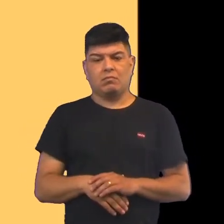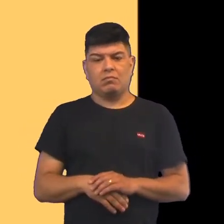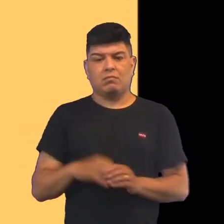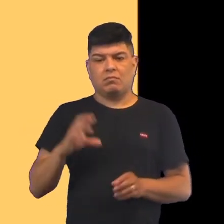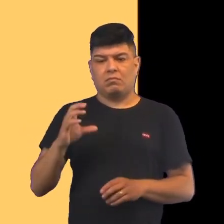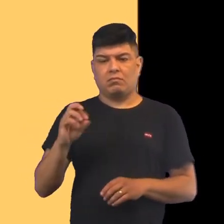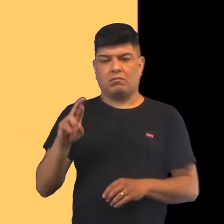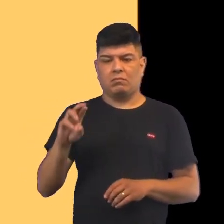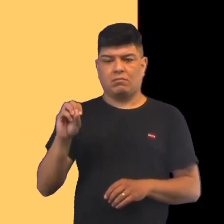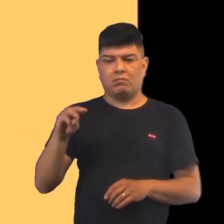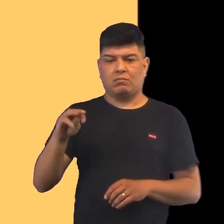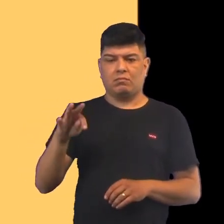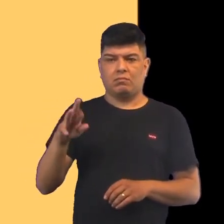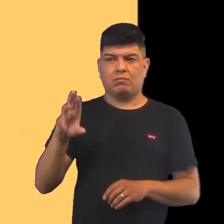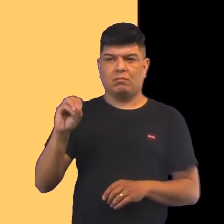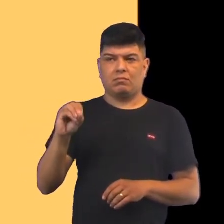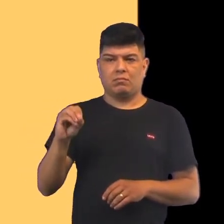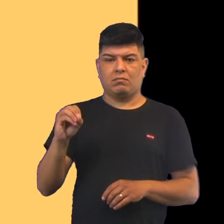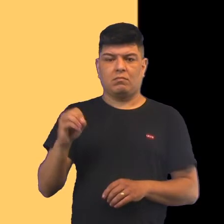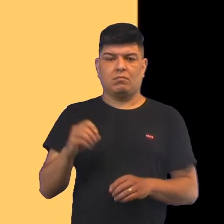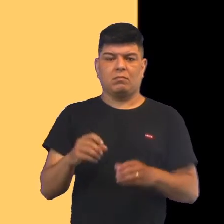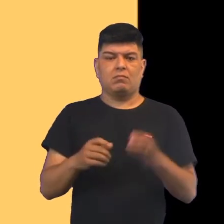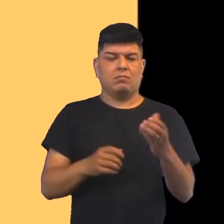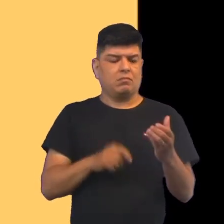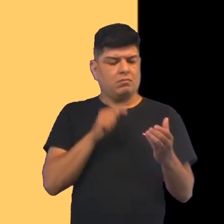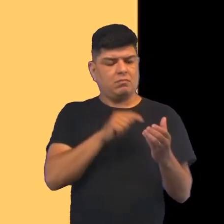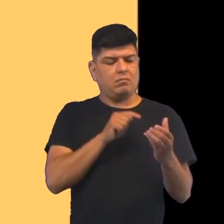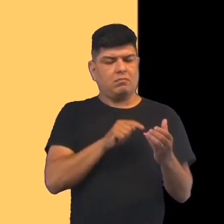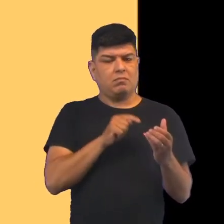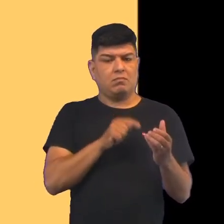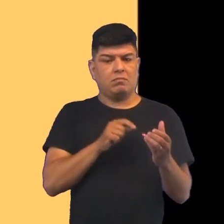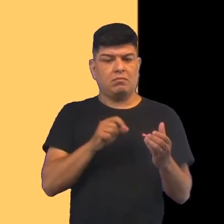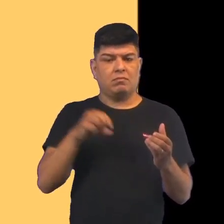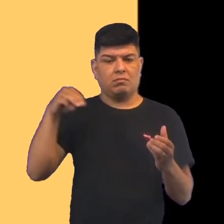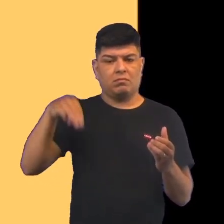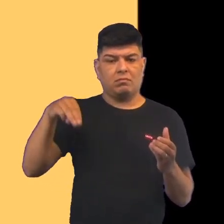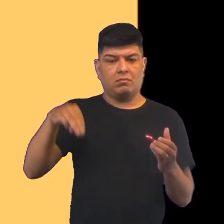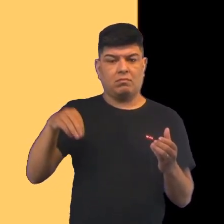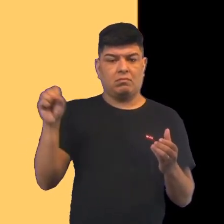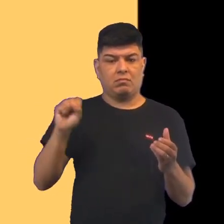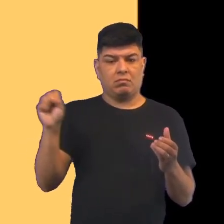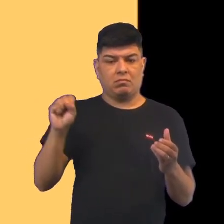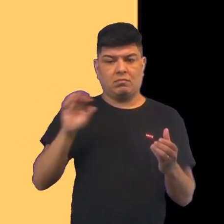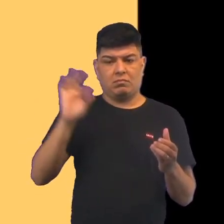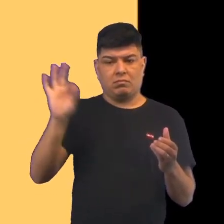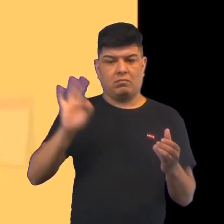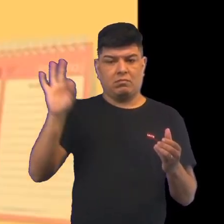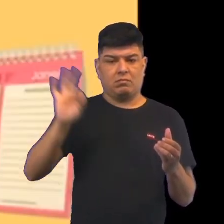Cronômetro, para medir minutos, segundos e frações de segundo.